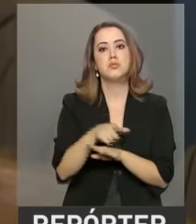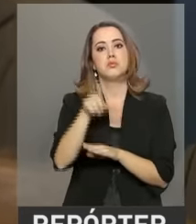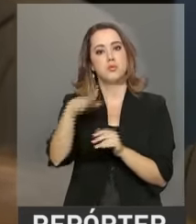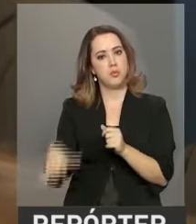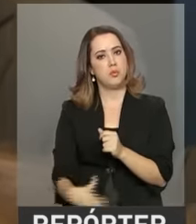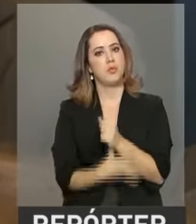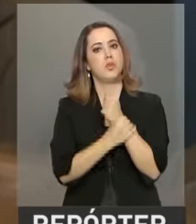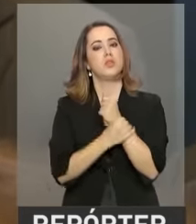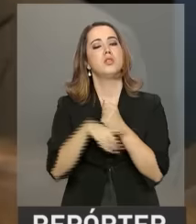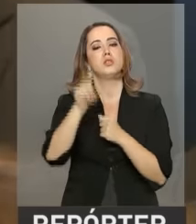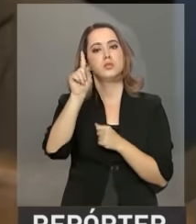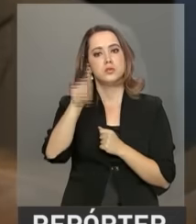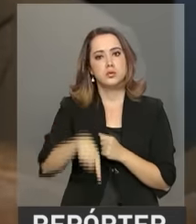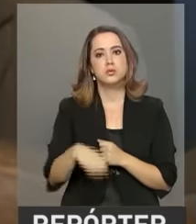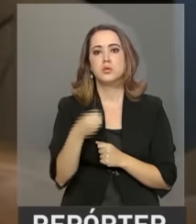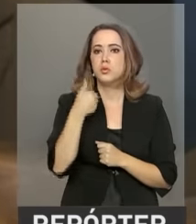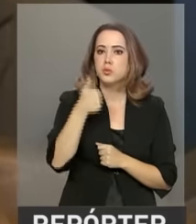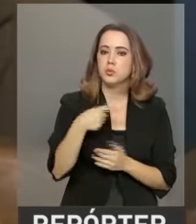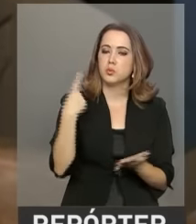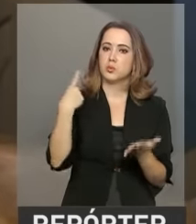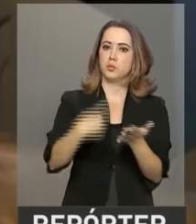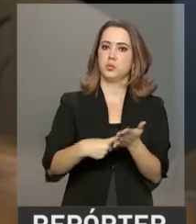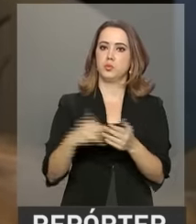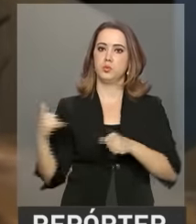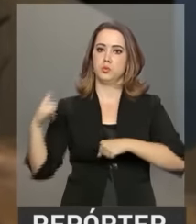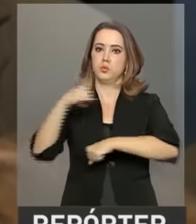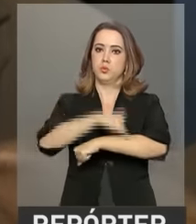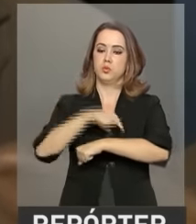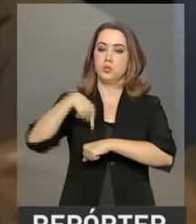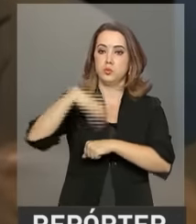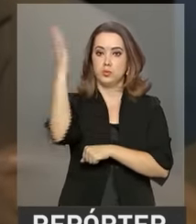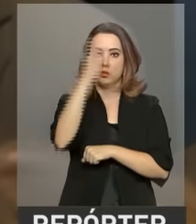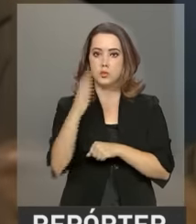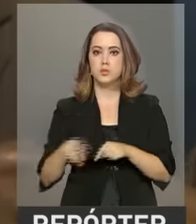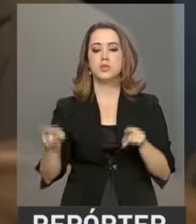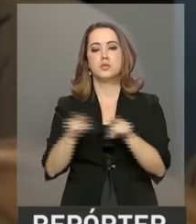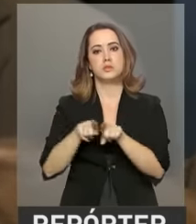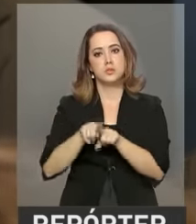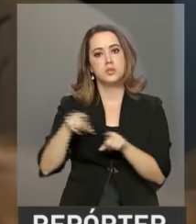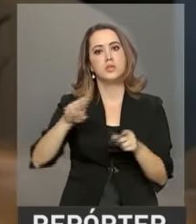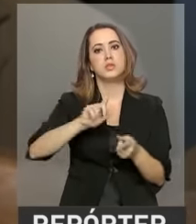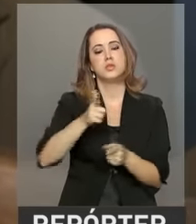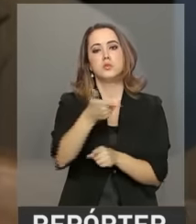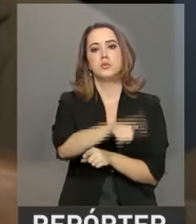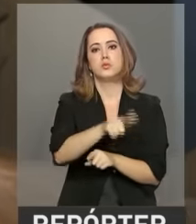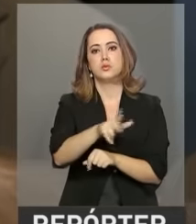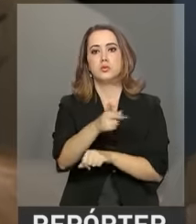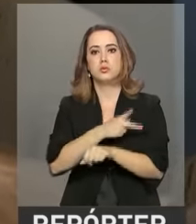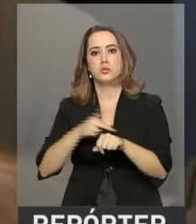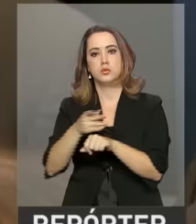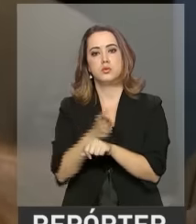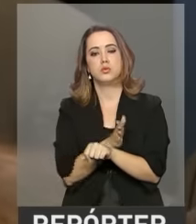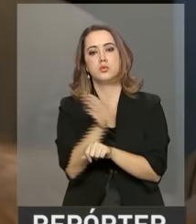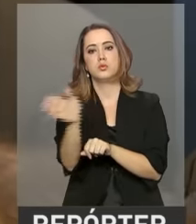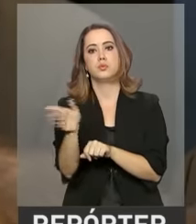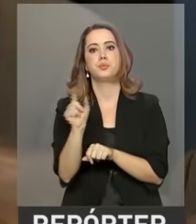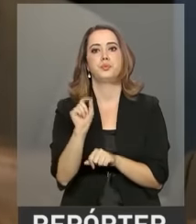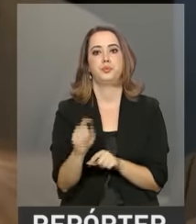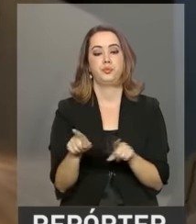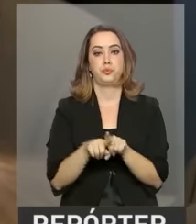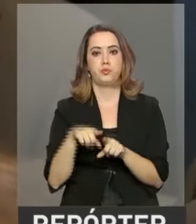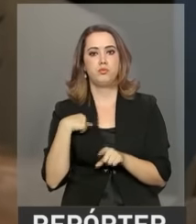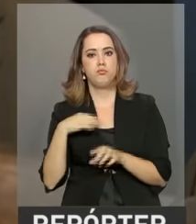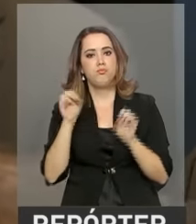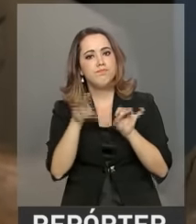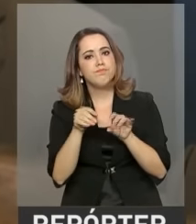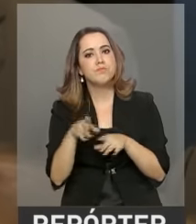na questão da pontualidade nos voos no Brasil, tanto no voo doméstico, mas aí também no voo internacional. Então a gente mantém essa